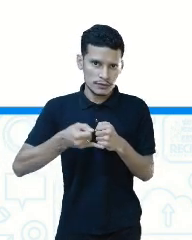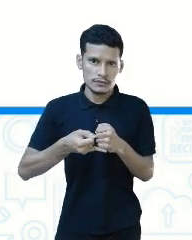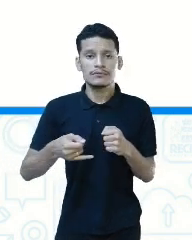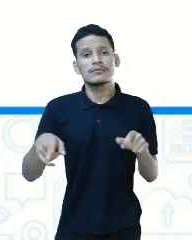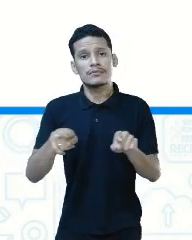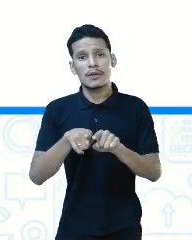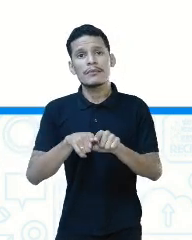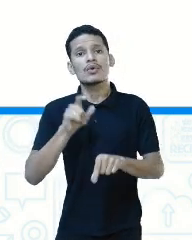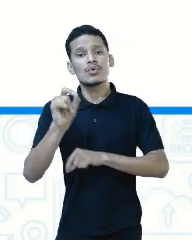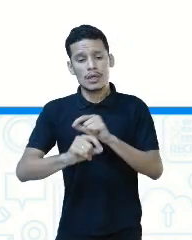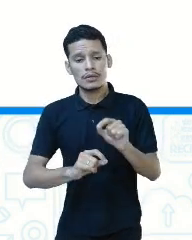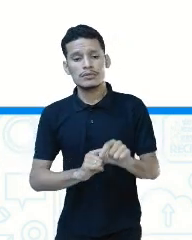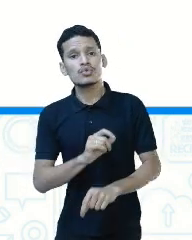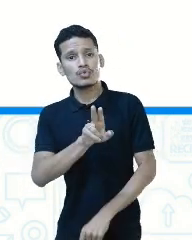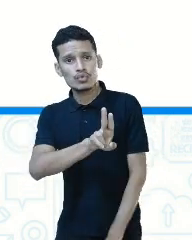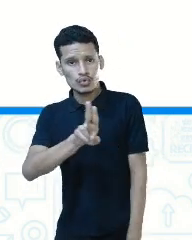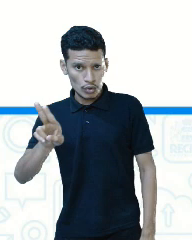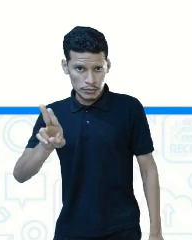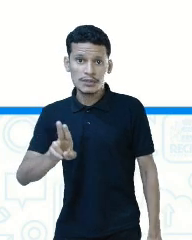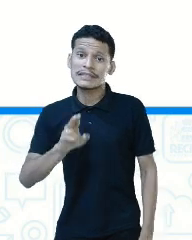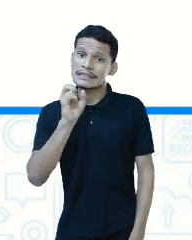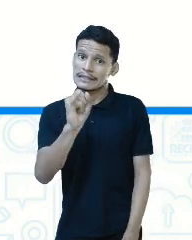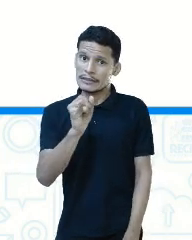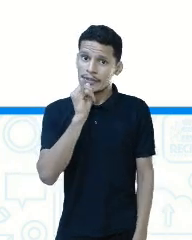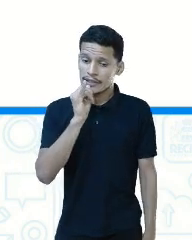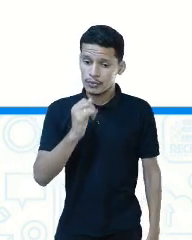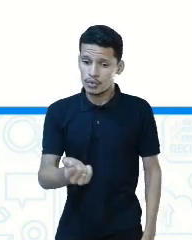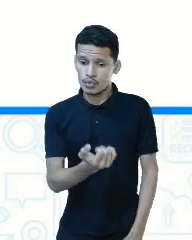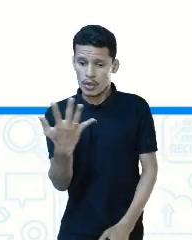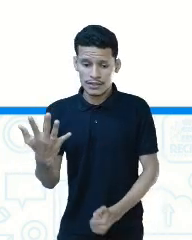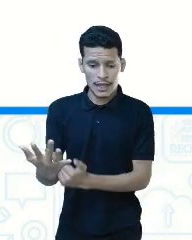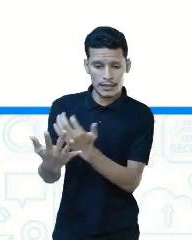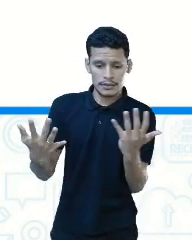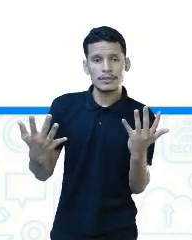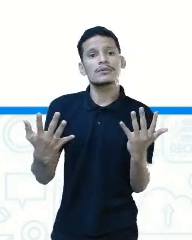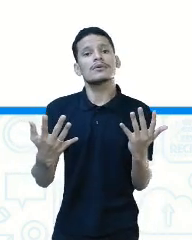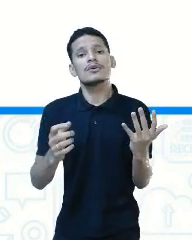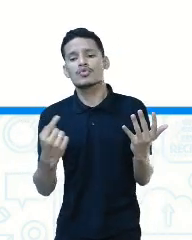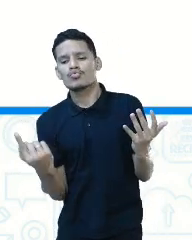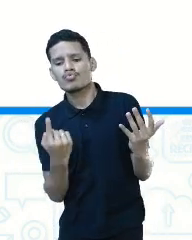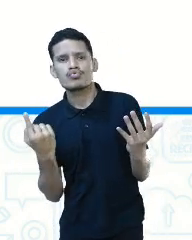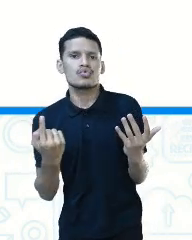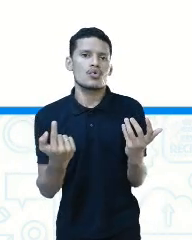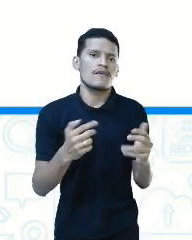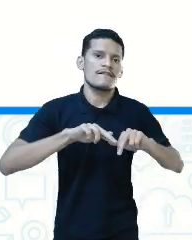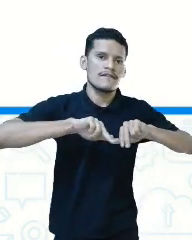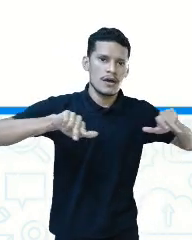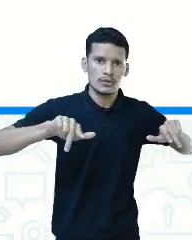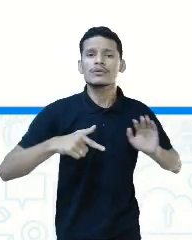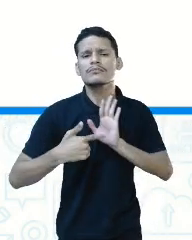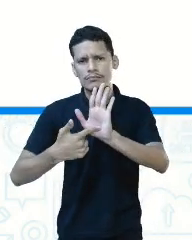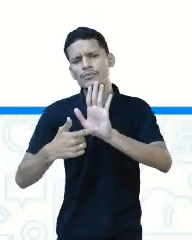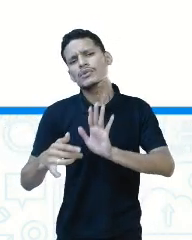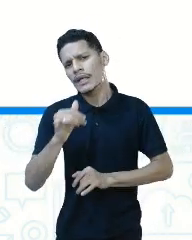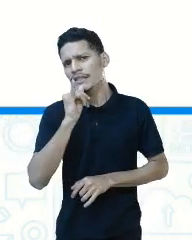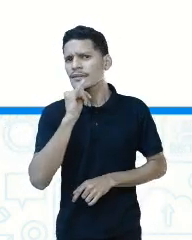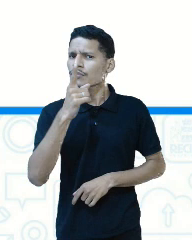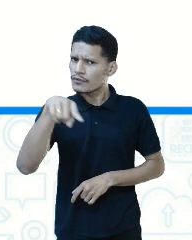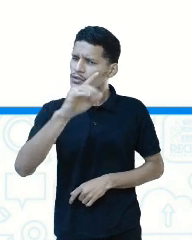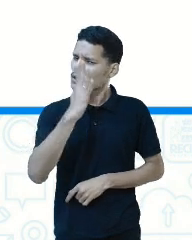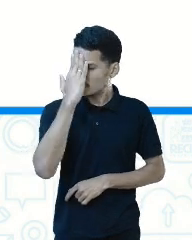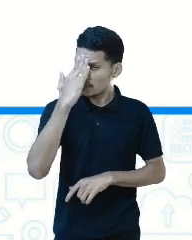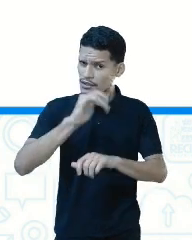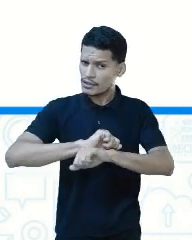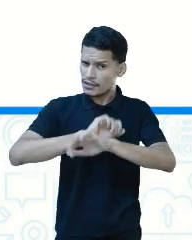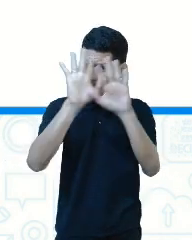é singular ou se ele é plural. Através dos exemplos a gente vai entender um pouquinho melhor, tá? Vamos só lembrar uma coisa aqui.